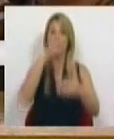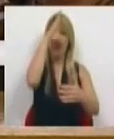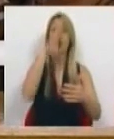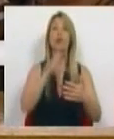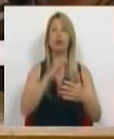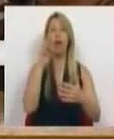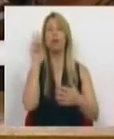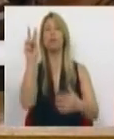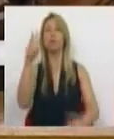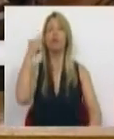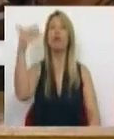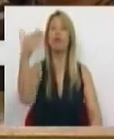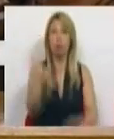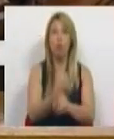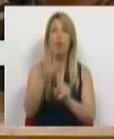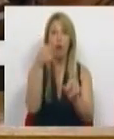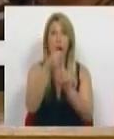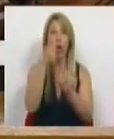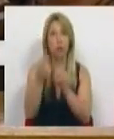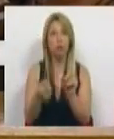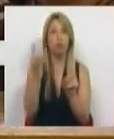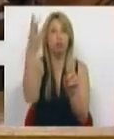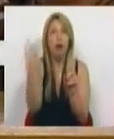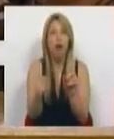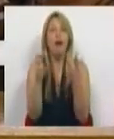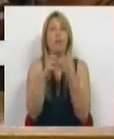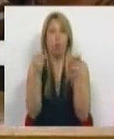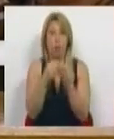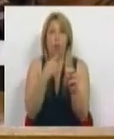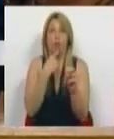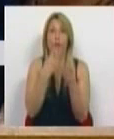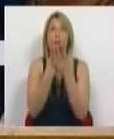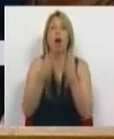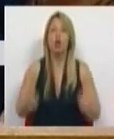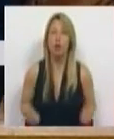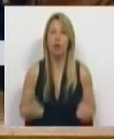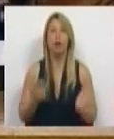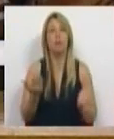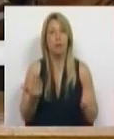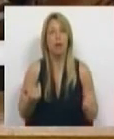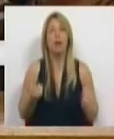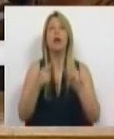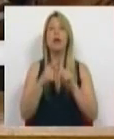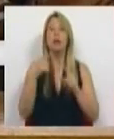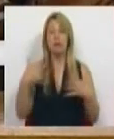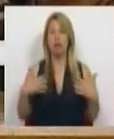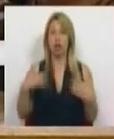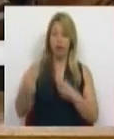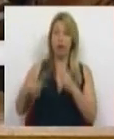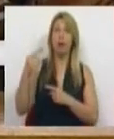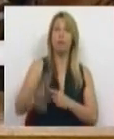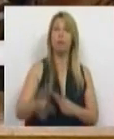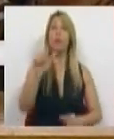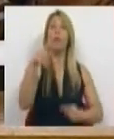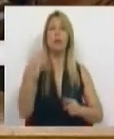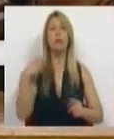muitas batalhas que temos para travar e nos problemas que há para resolver. Na próxima sexta-feira, os deputados comunistas estarão pelo país em ações